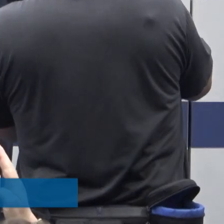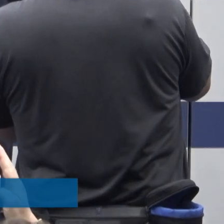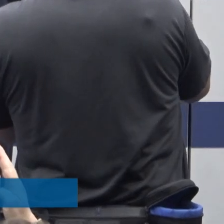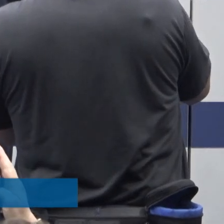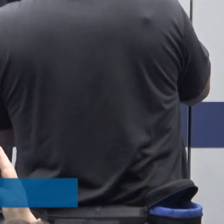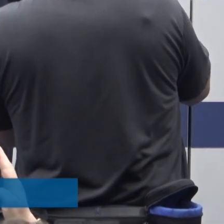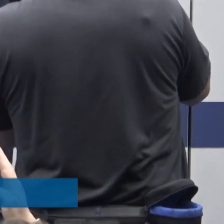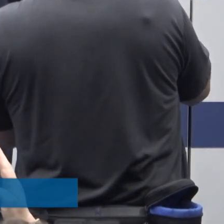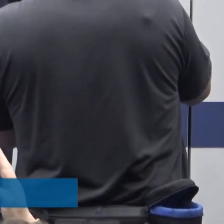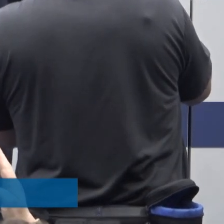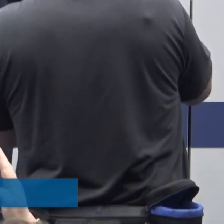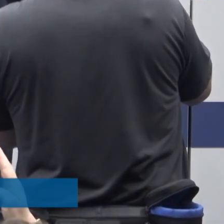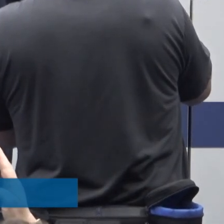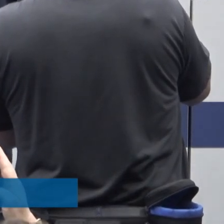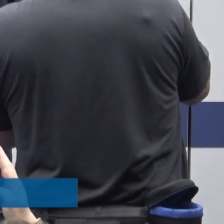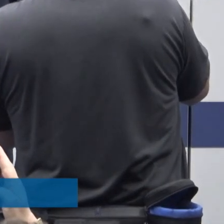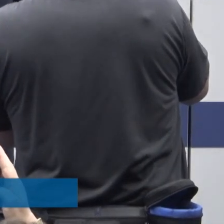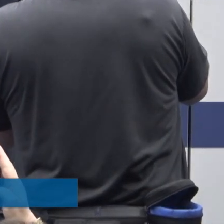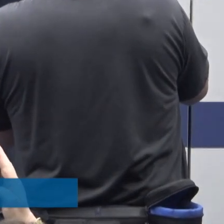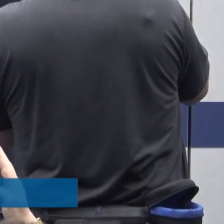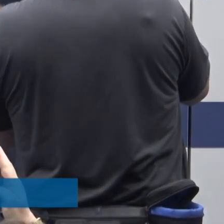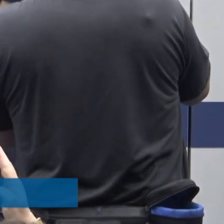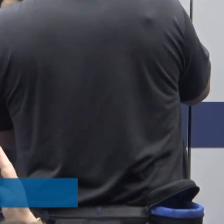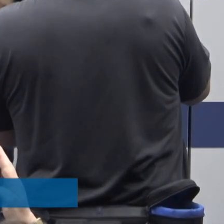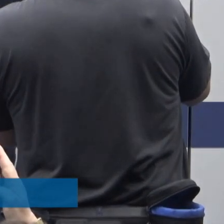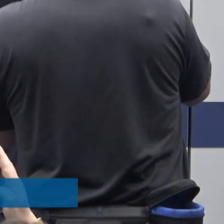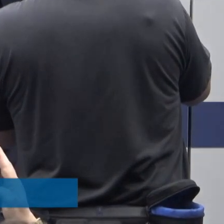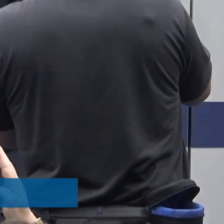Paraíba mantiqueira.